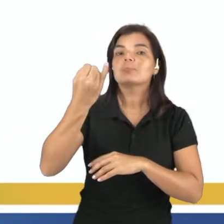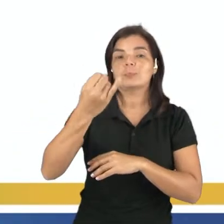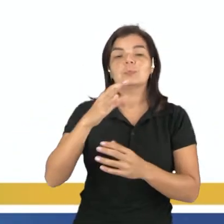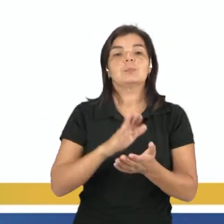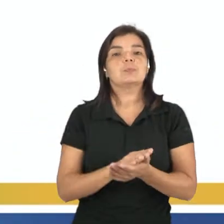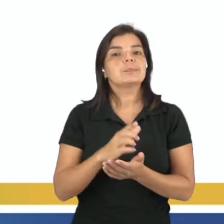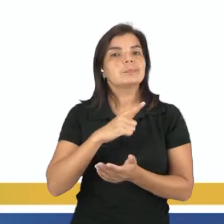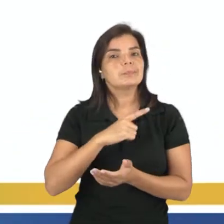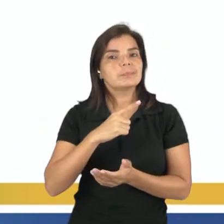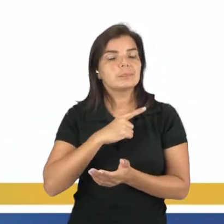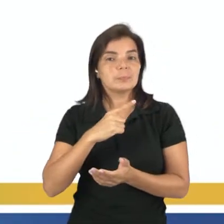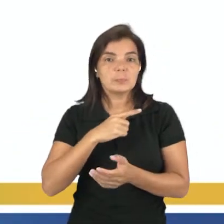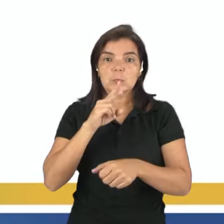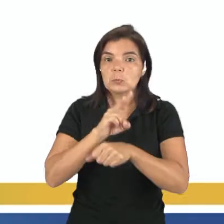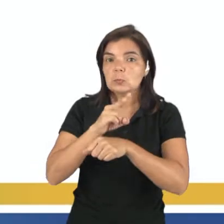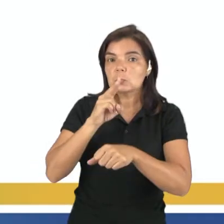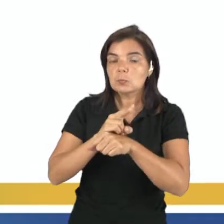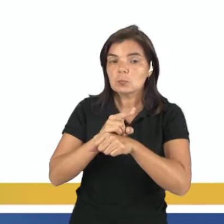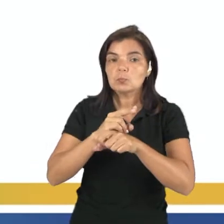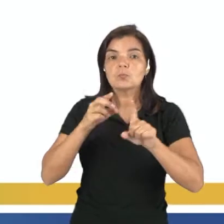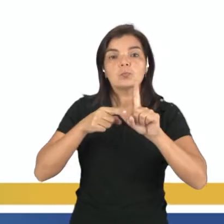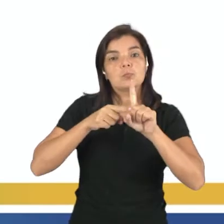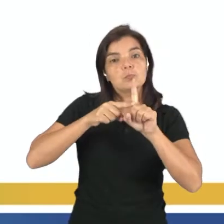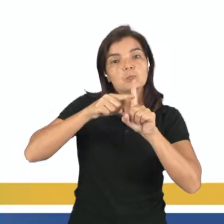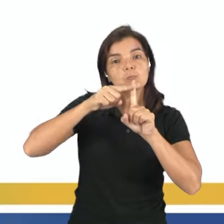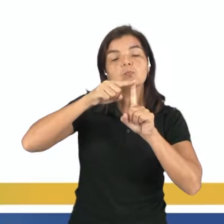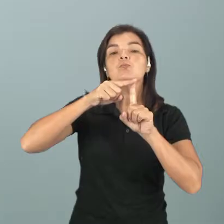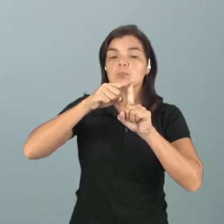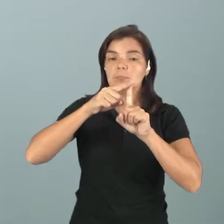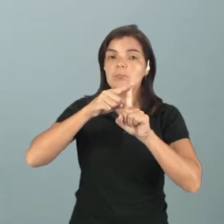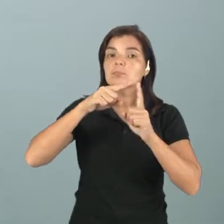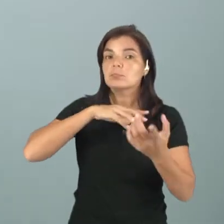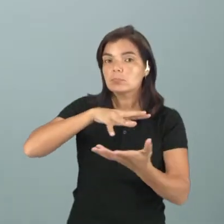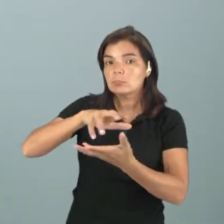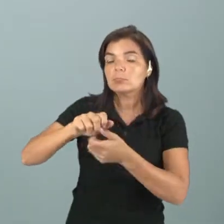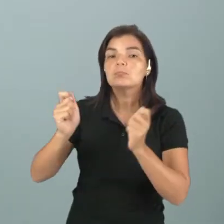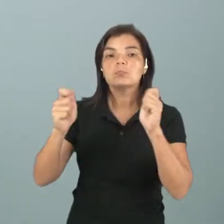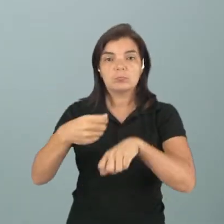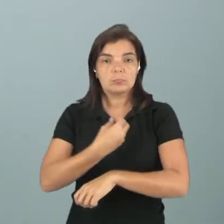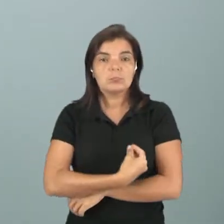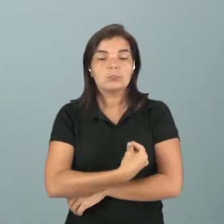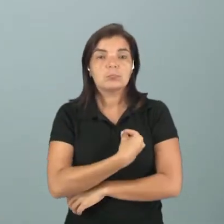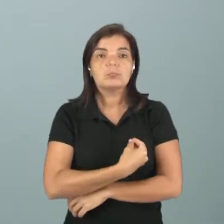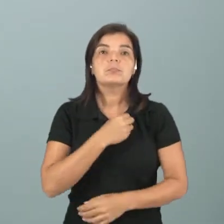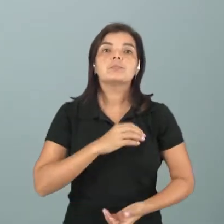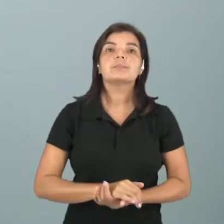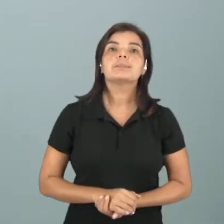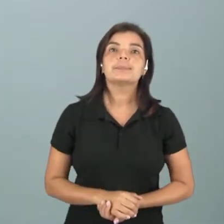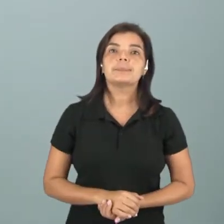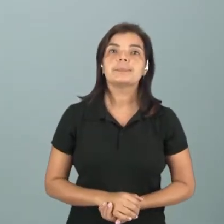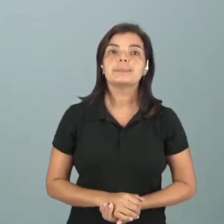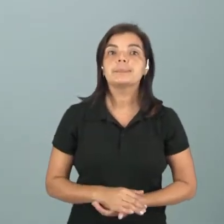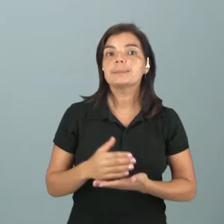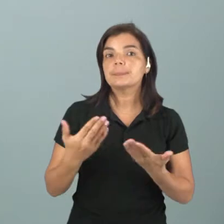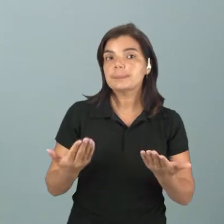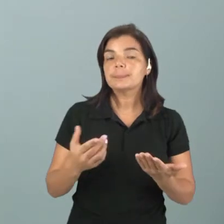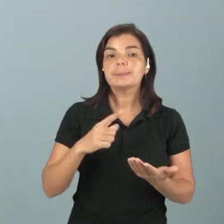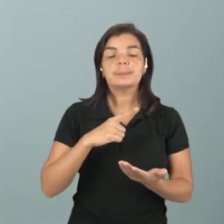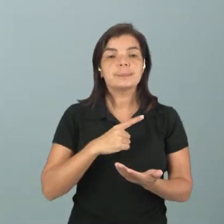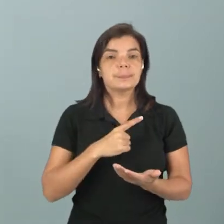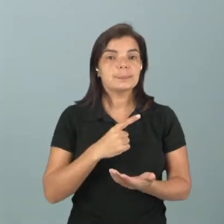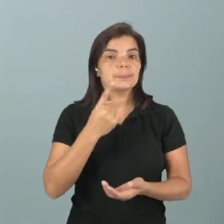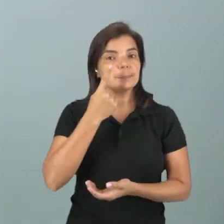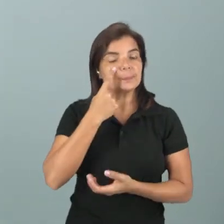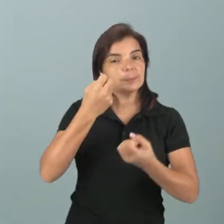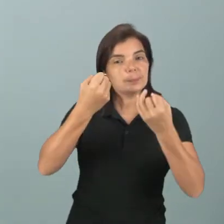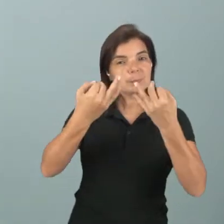gente possa ter a manutenção da temperatura para que a vida aqui na Terra possa acontecer. E aí, quando a